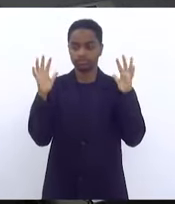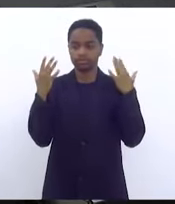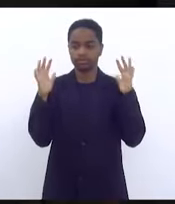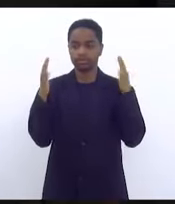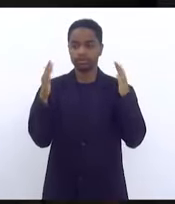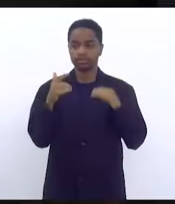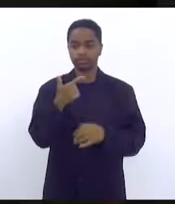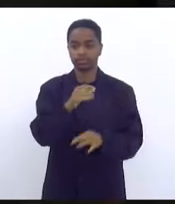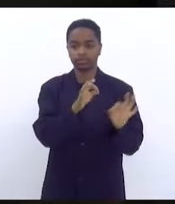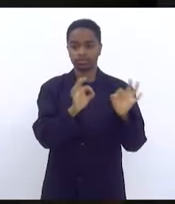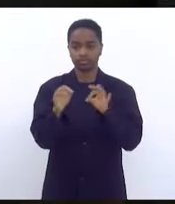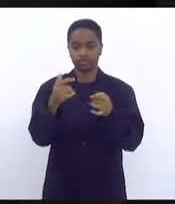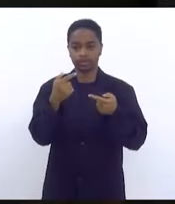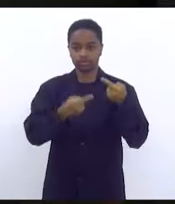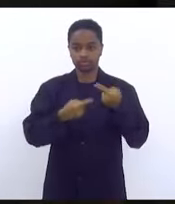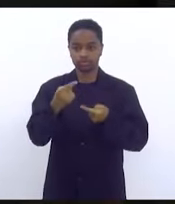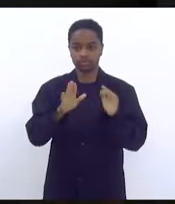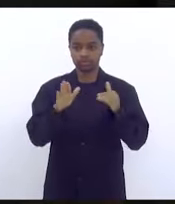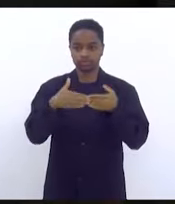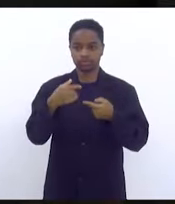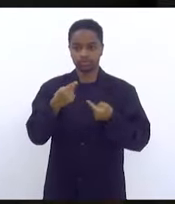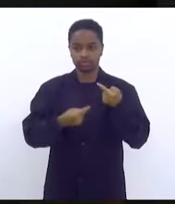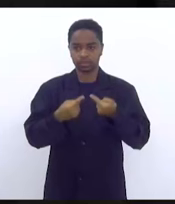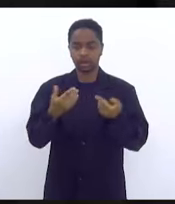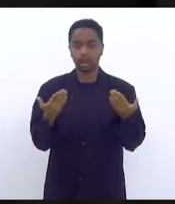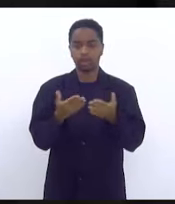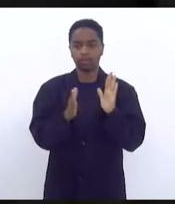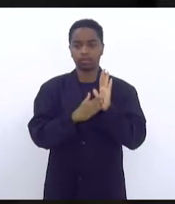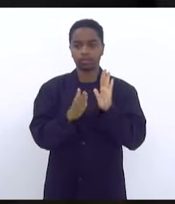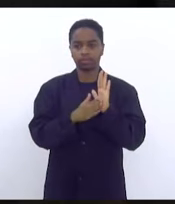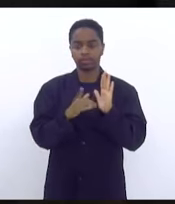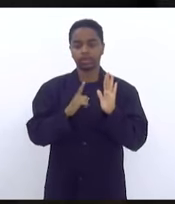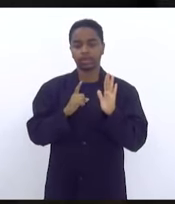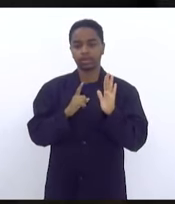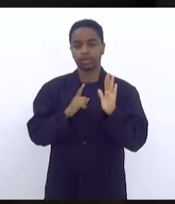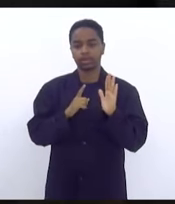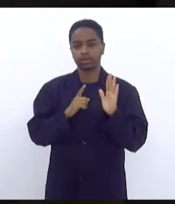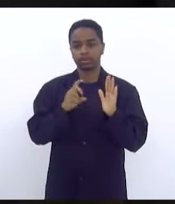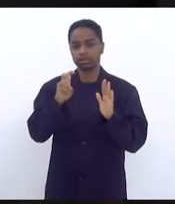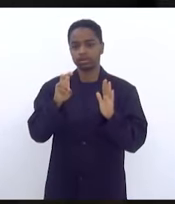Não havendo mais quem queira discutir, encerrada a discussão, a presente proposta recebeu